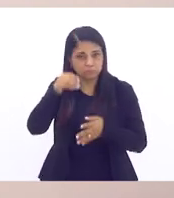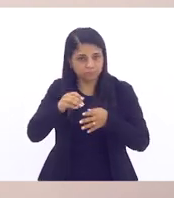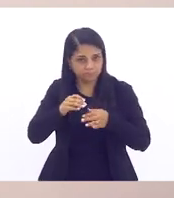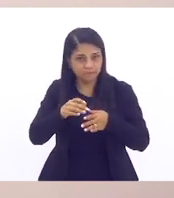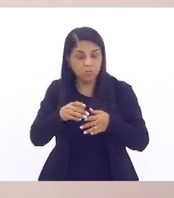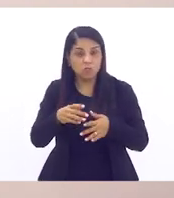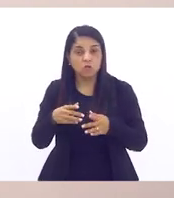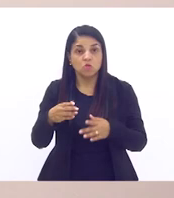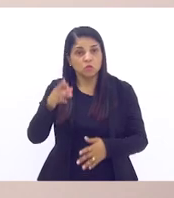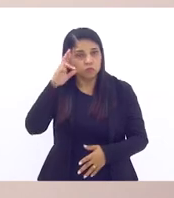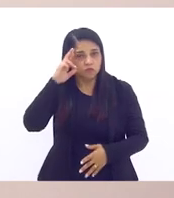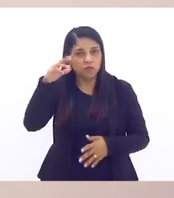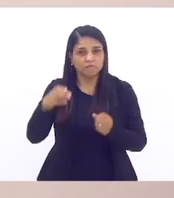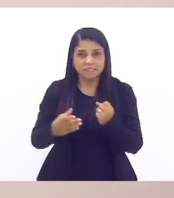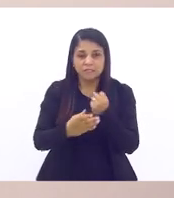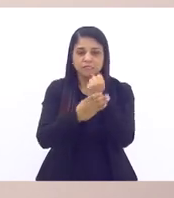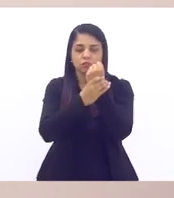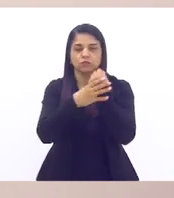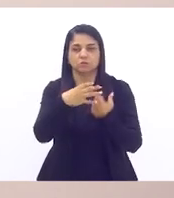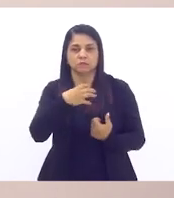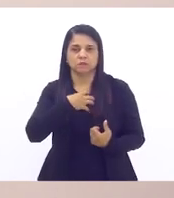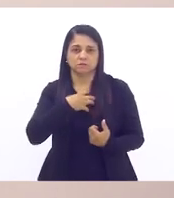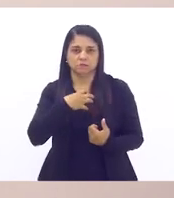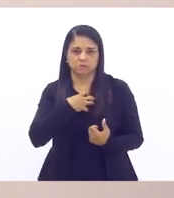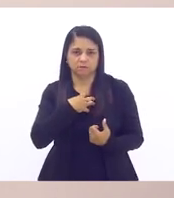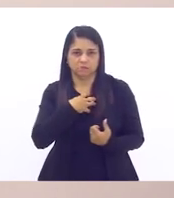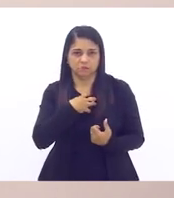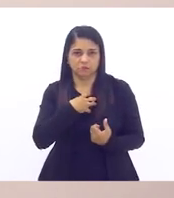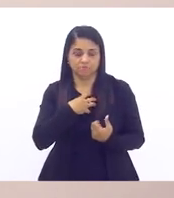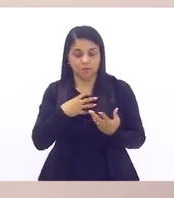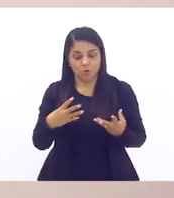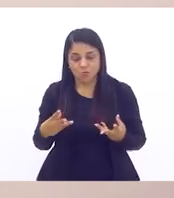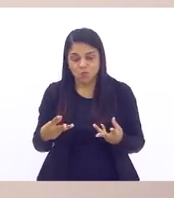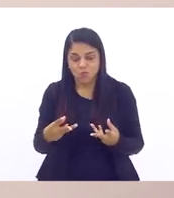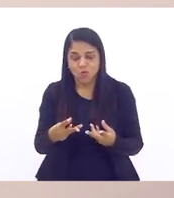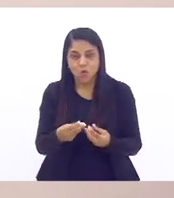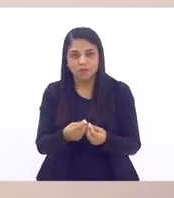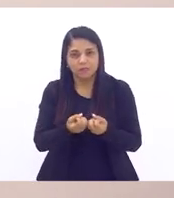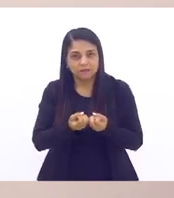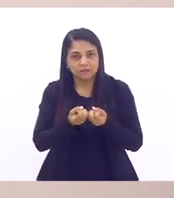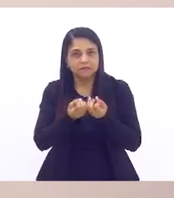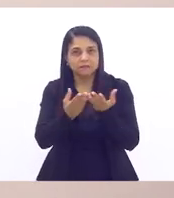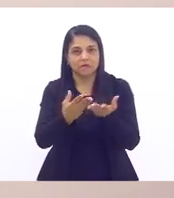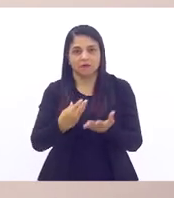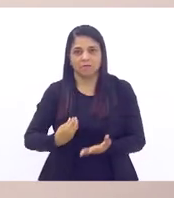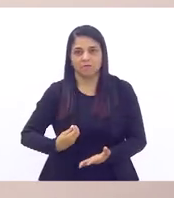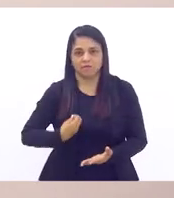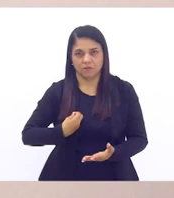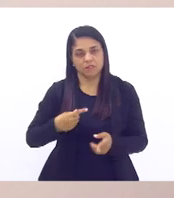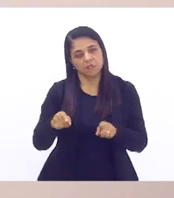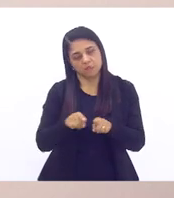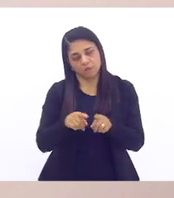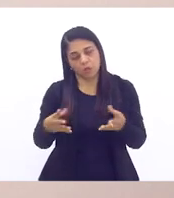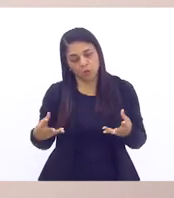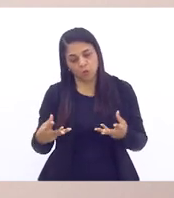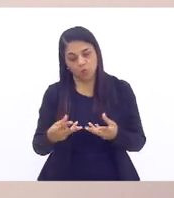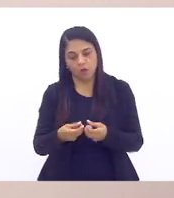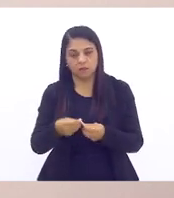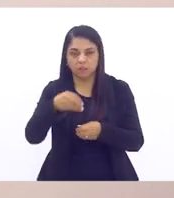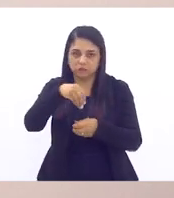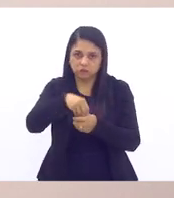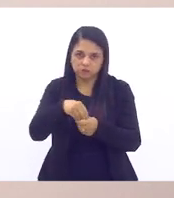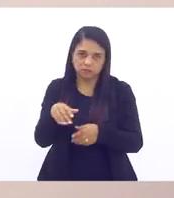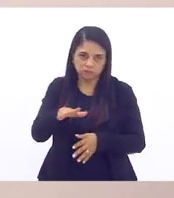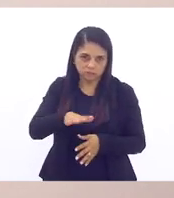sentir mais seguro para ter qualidade para dar qualidade de vida e ter qualidade também dentro do seu ambiente de trabalho